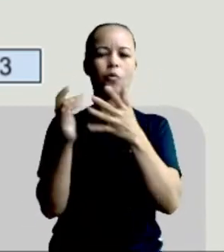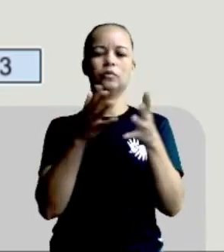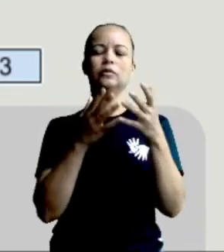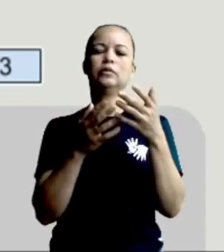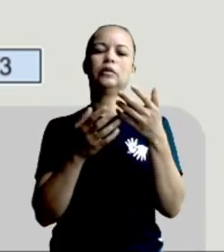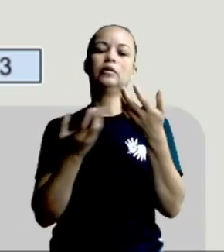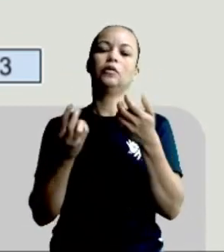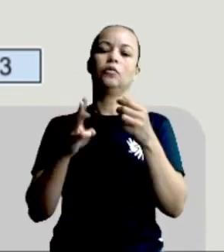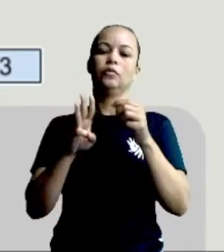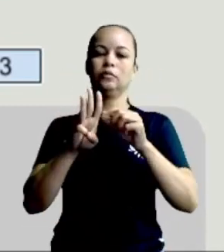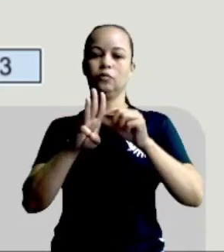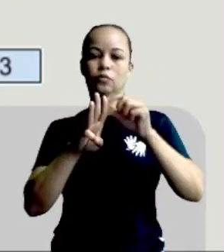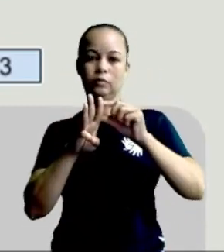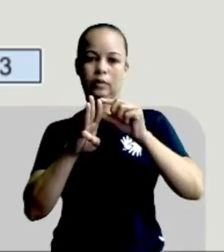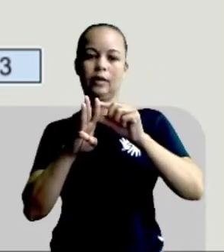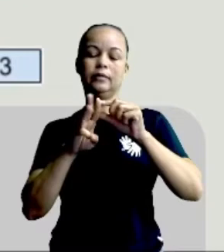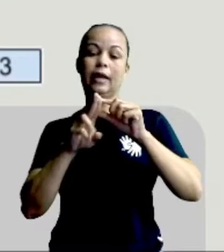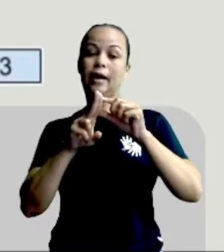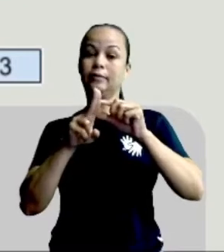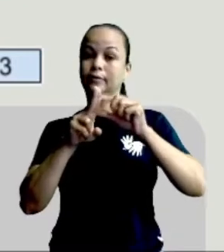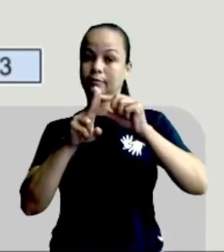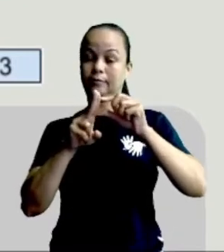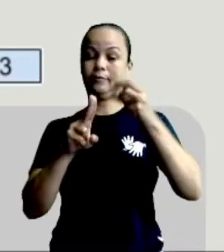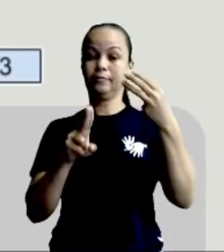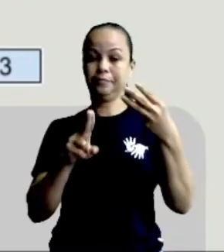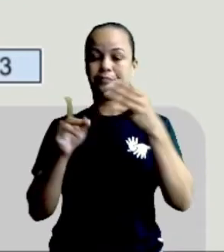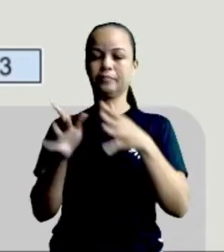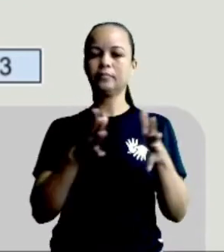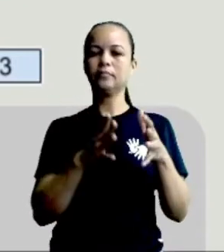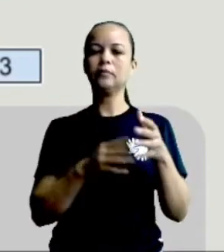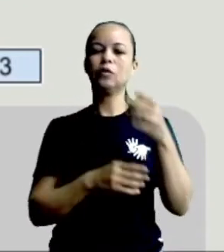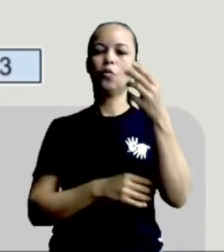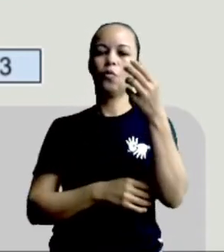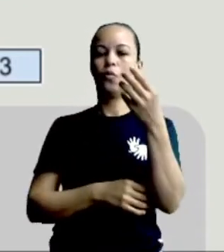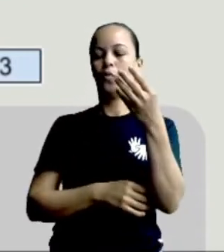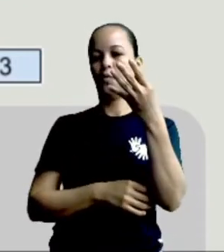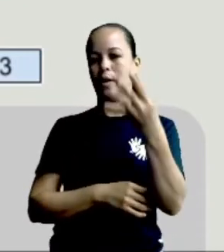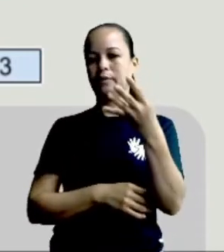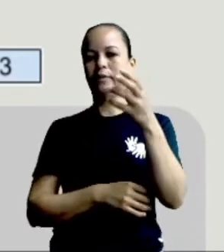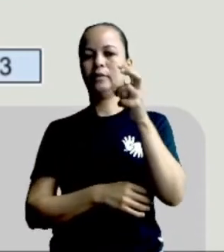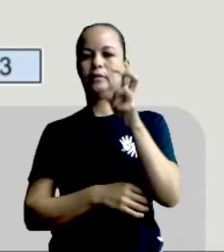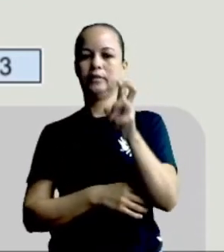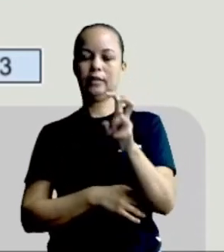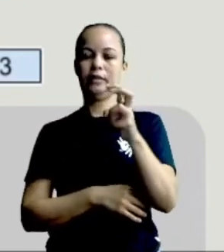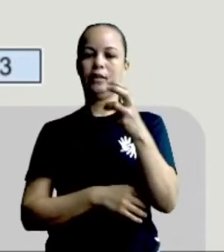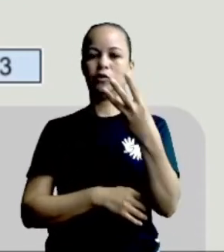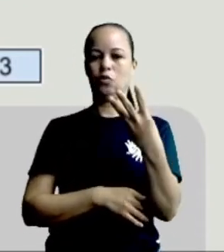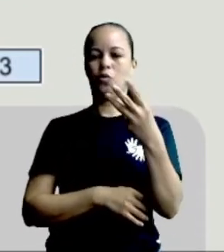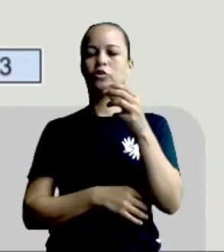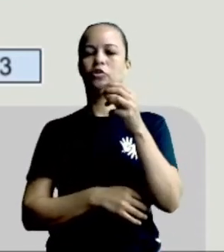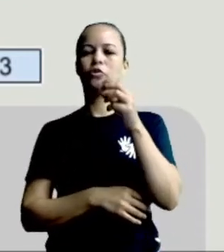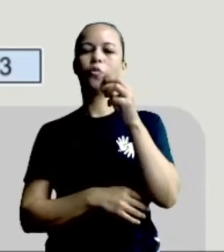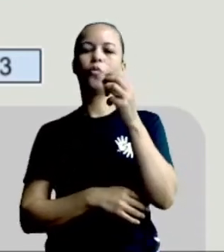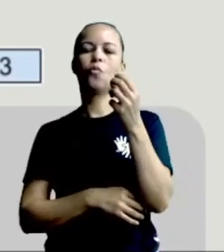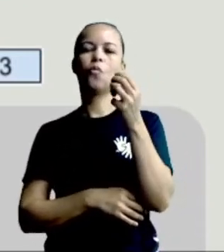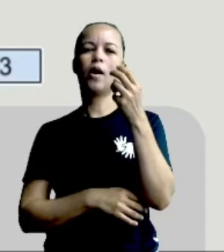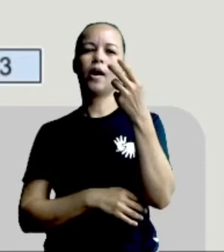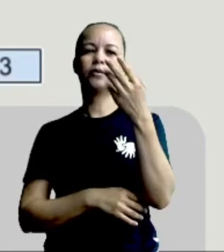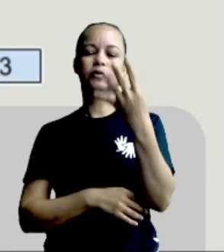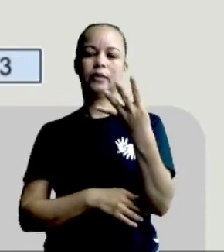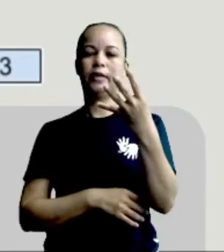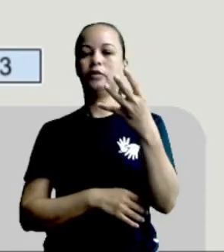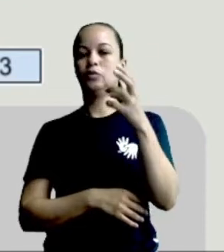dezena, 431, 432 e 435. E o 5 lá na